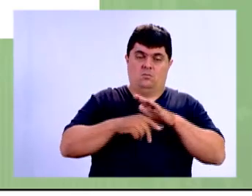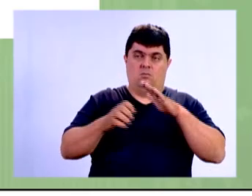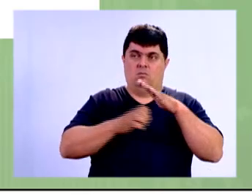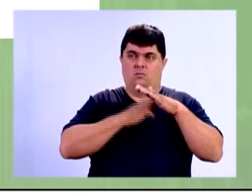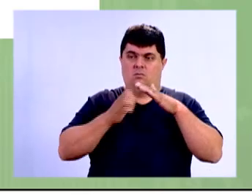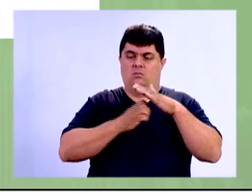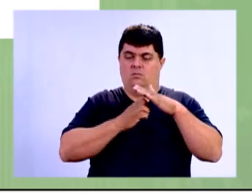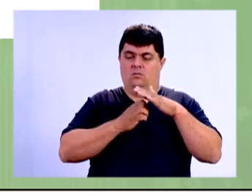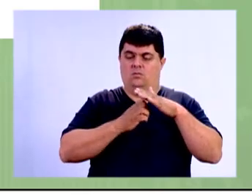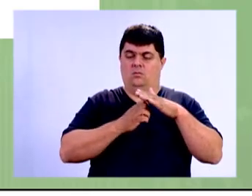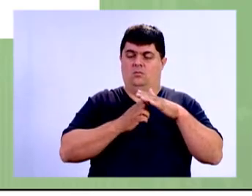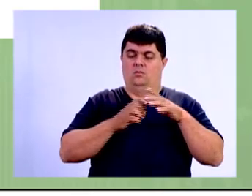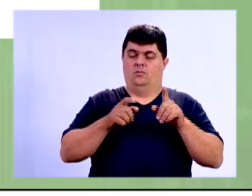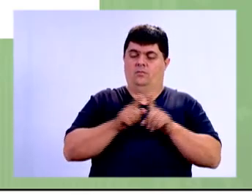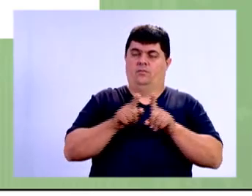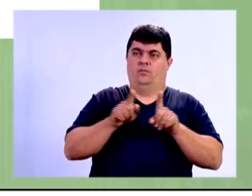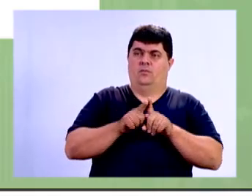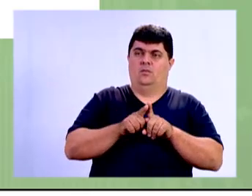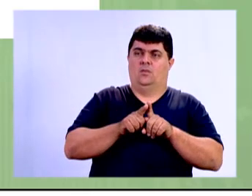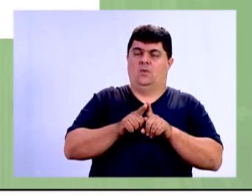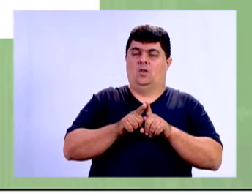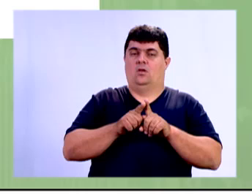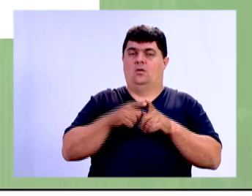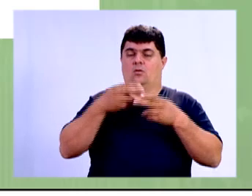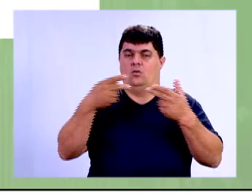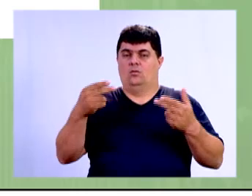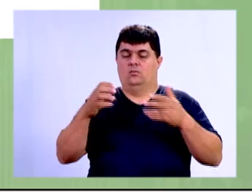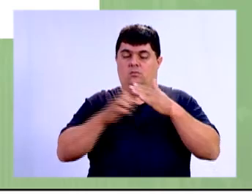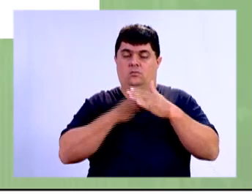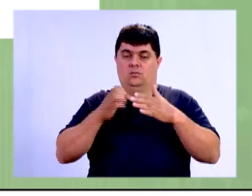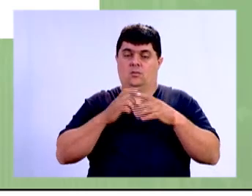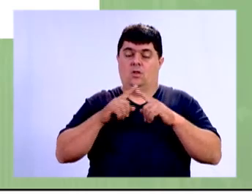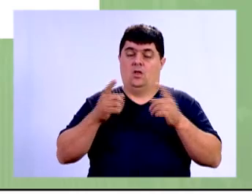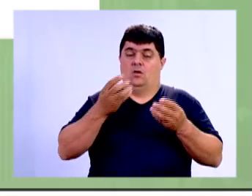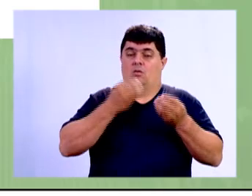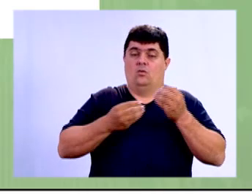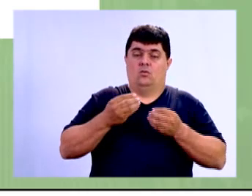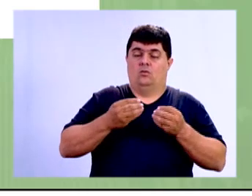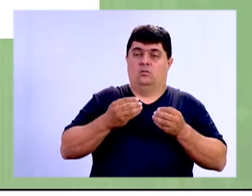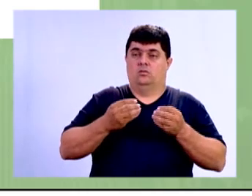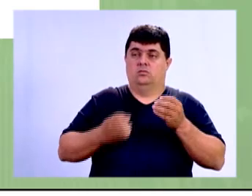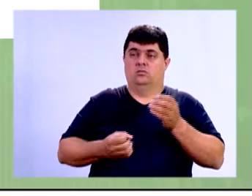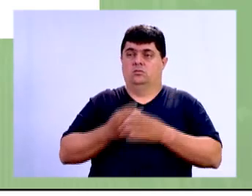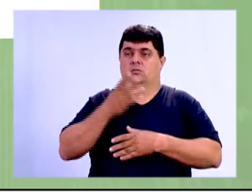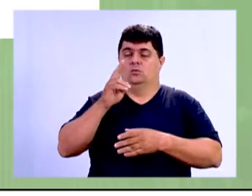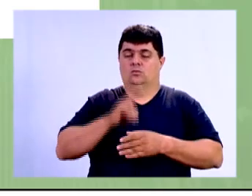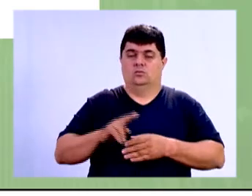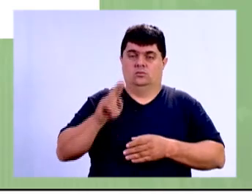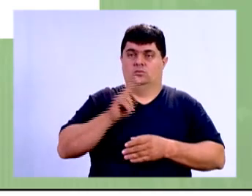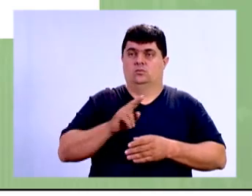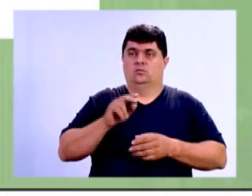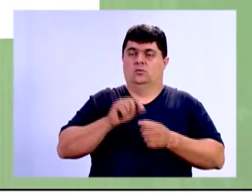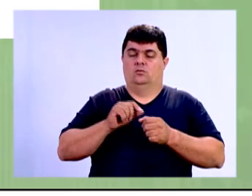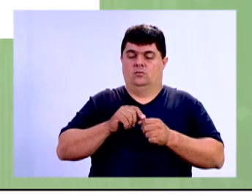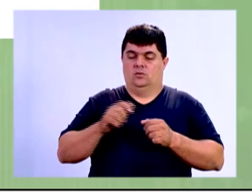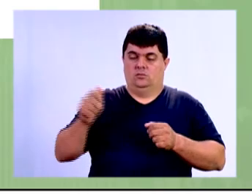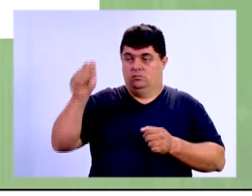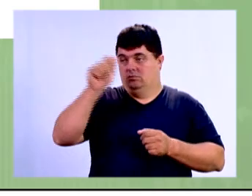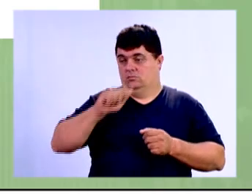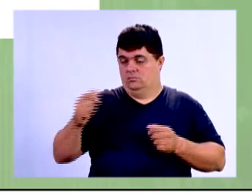entre funcionário e o objeto empresa. É a maneira que eu criei, que eu utilizei para